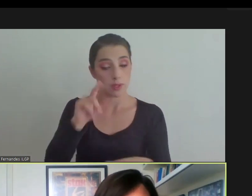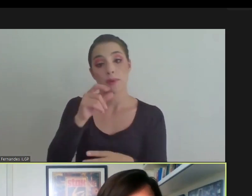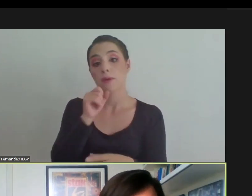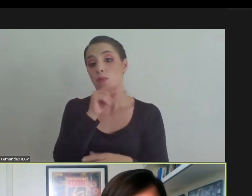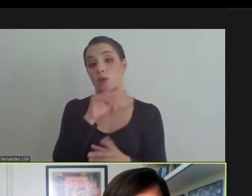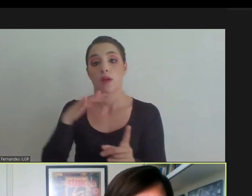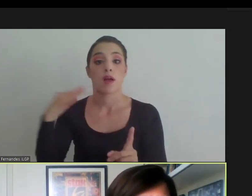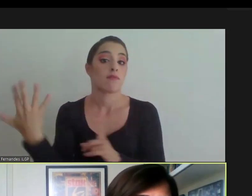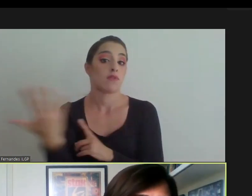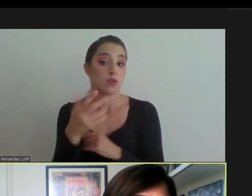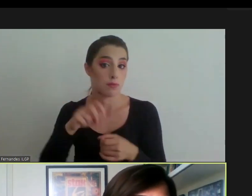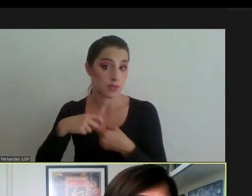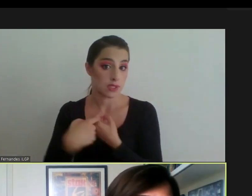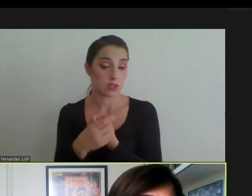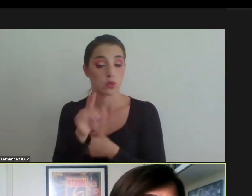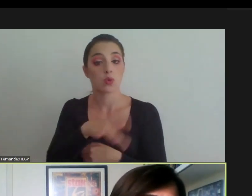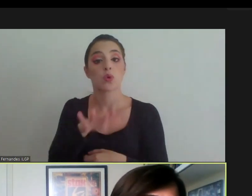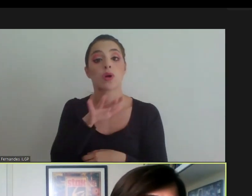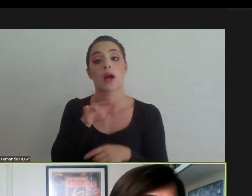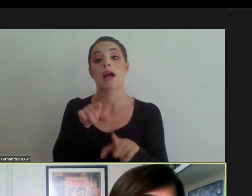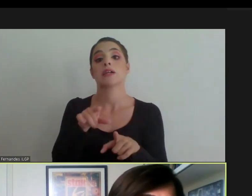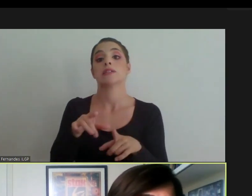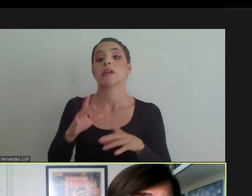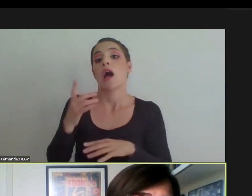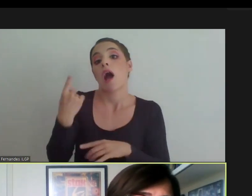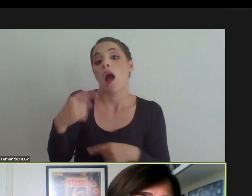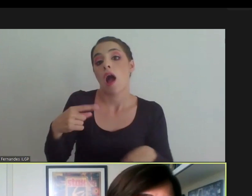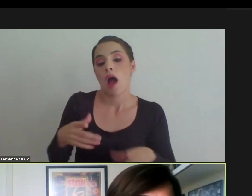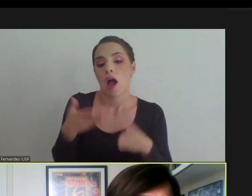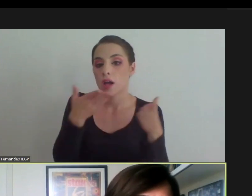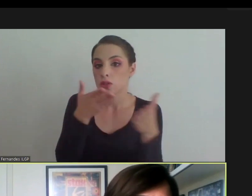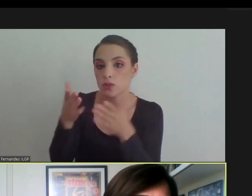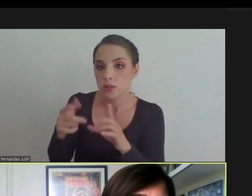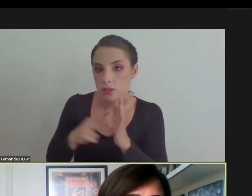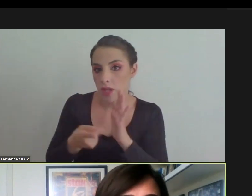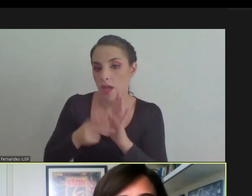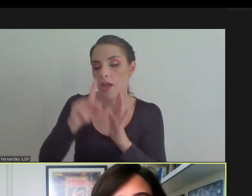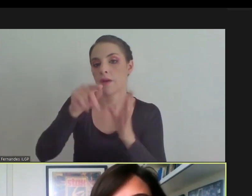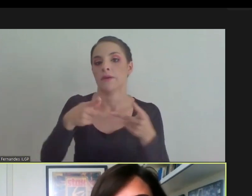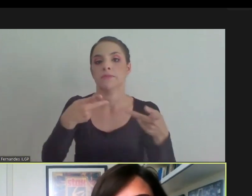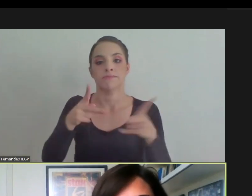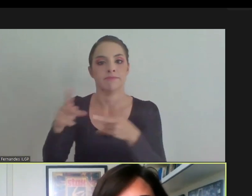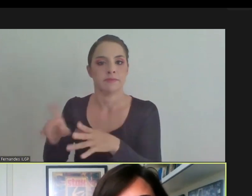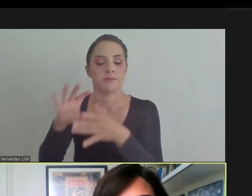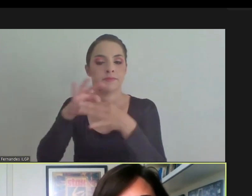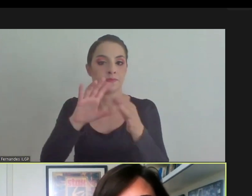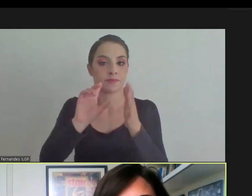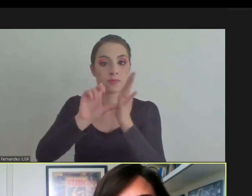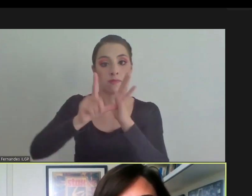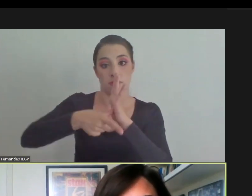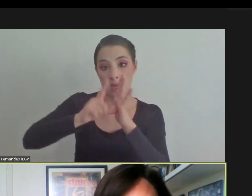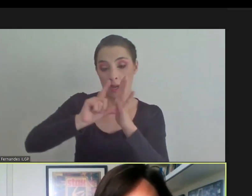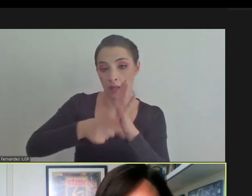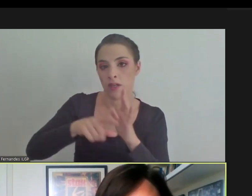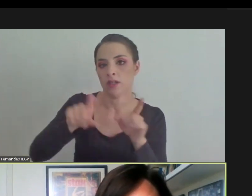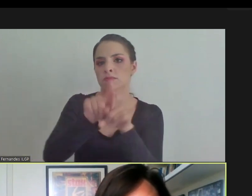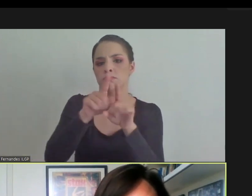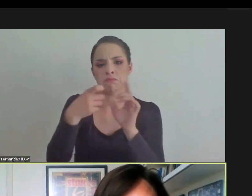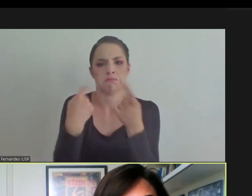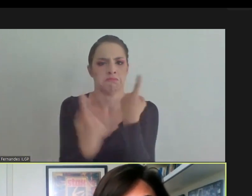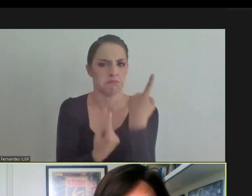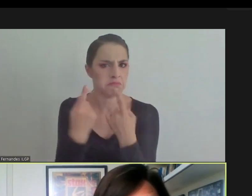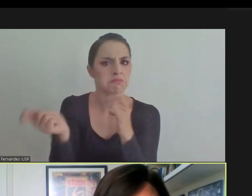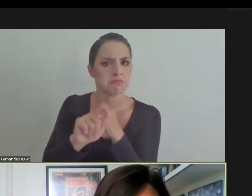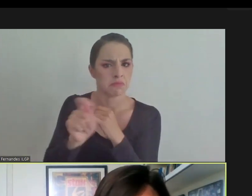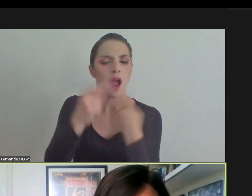parceiros locais, ele recebe assessoria técnica e metodológica ao longo de oficinas de construção colaborativa que duram alguns meses.